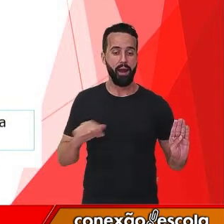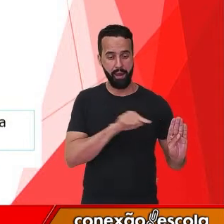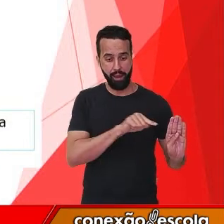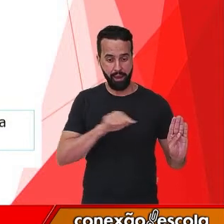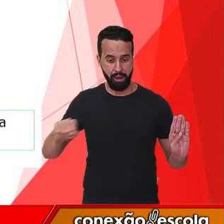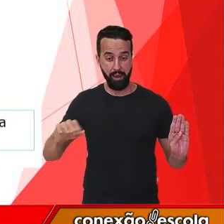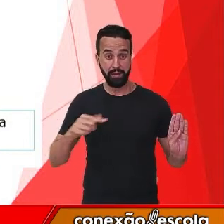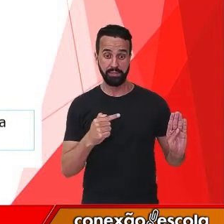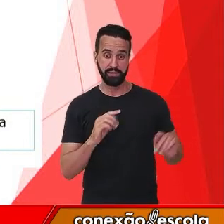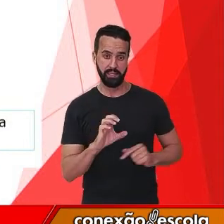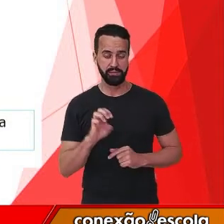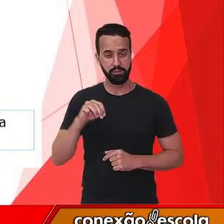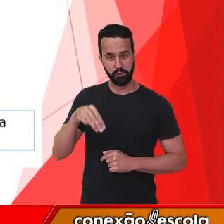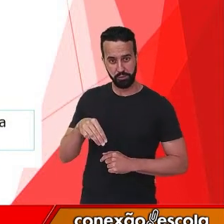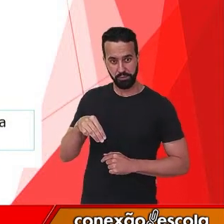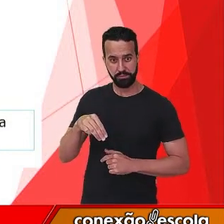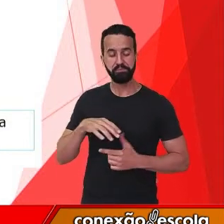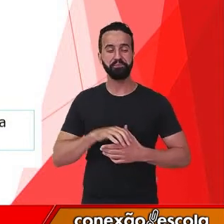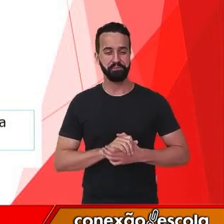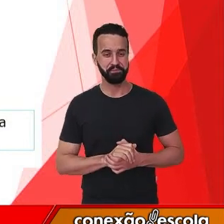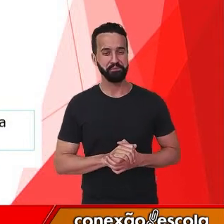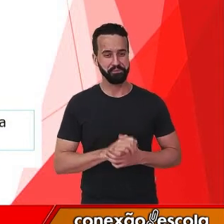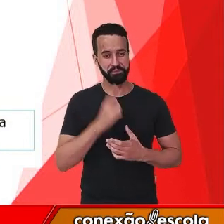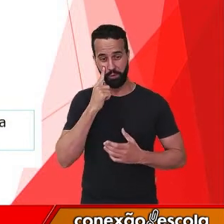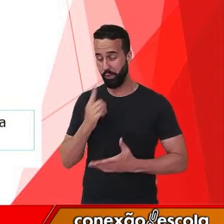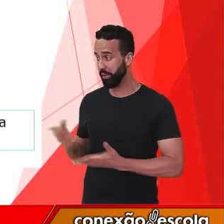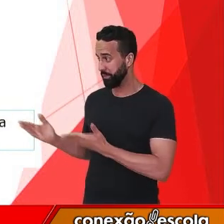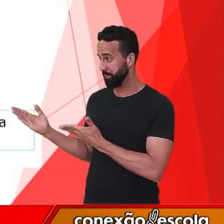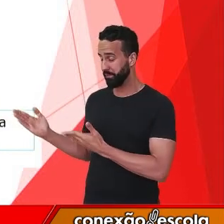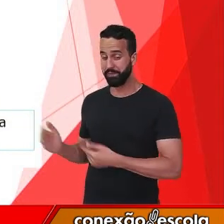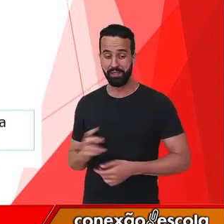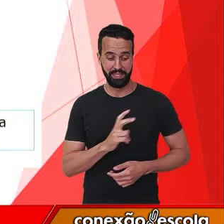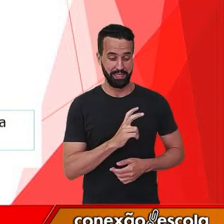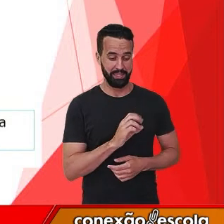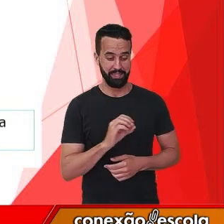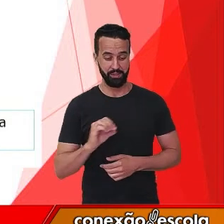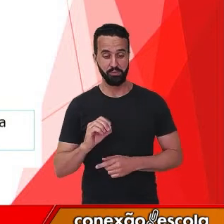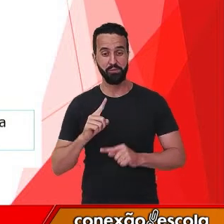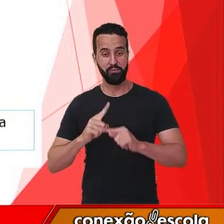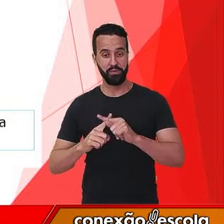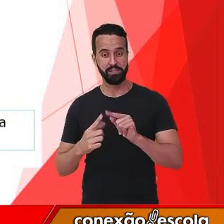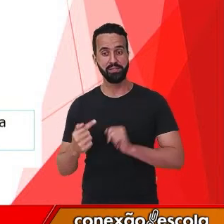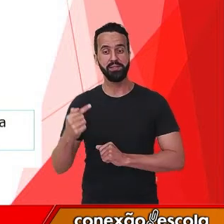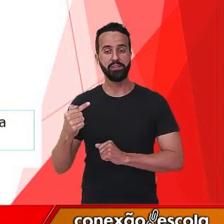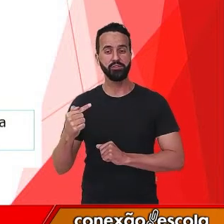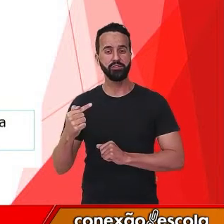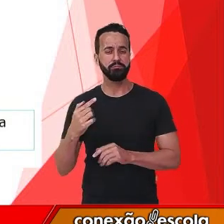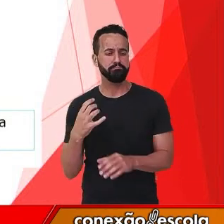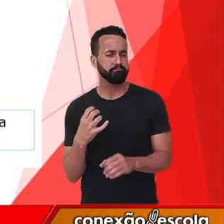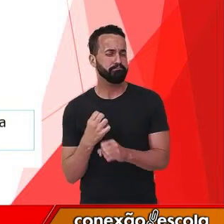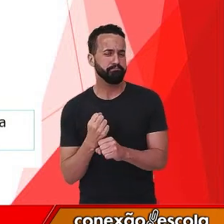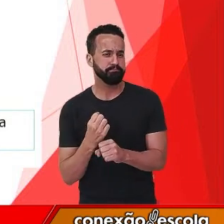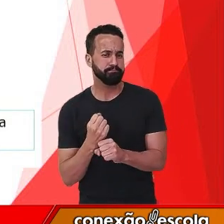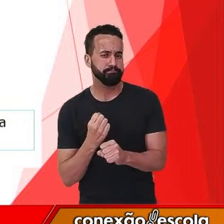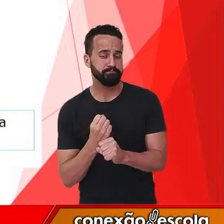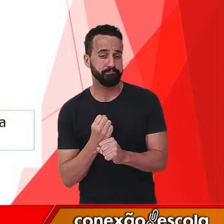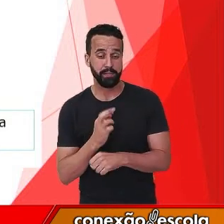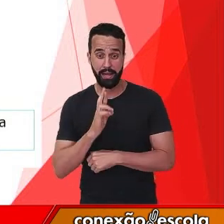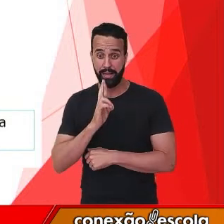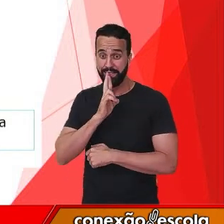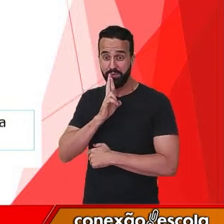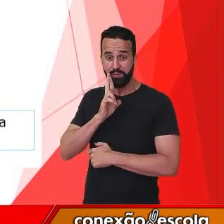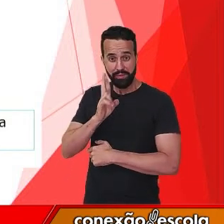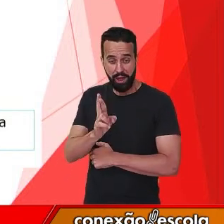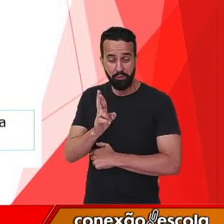centímetros Então tá aqui 500 vezes 7 e o resultado que a distância percorrida